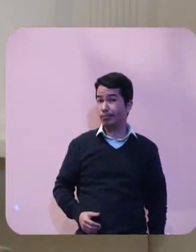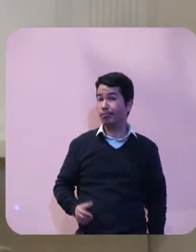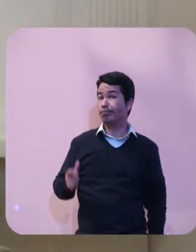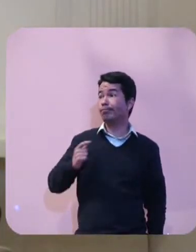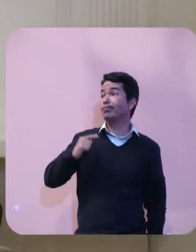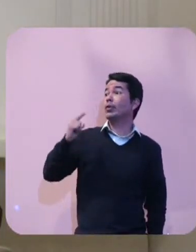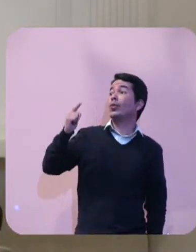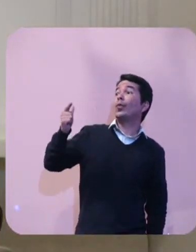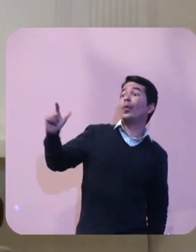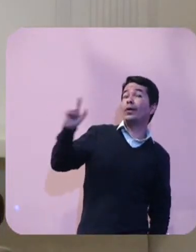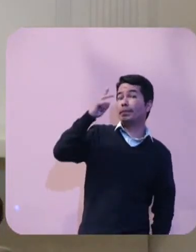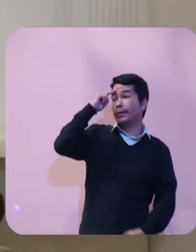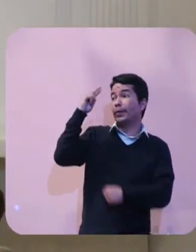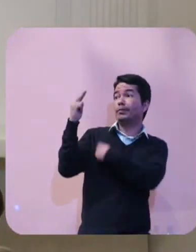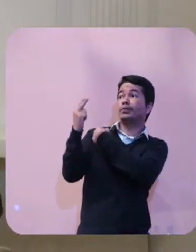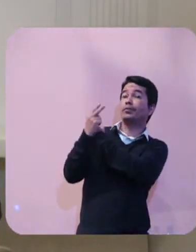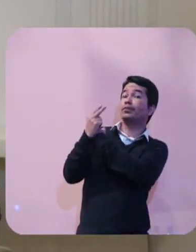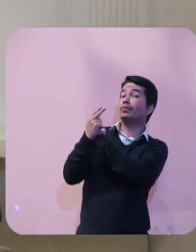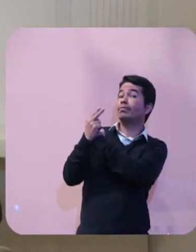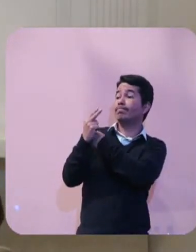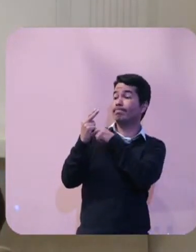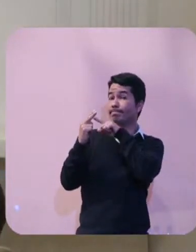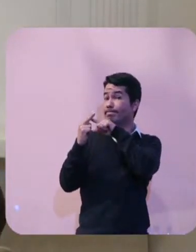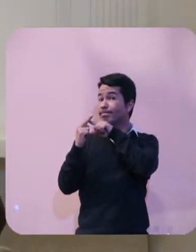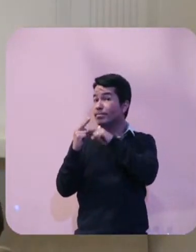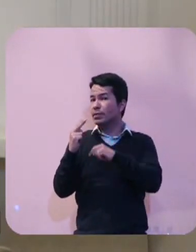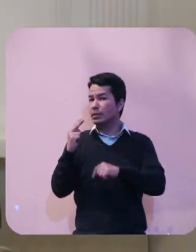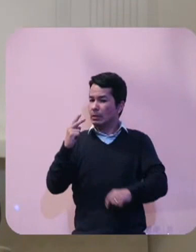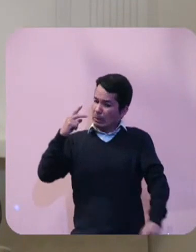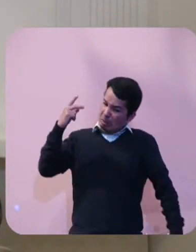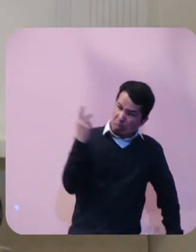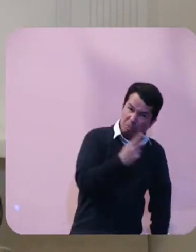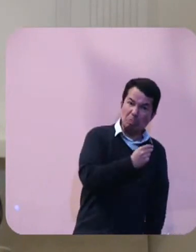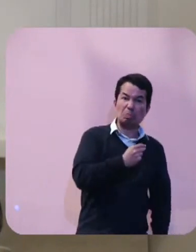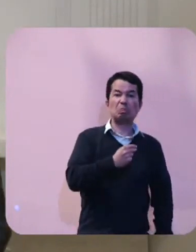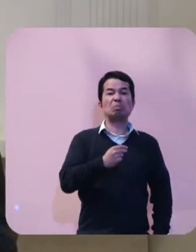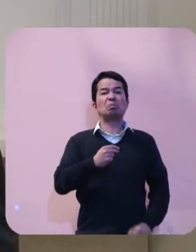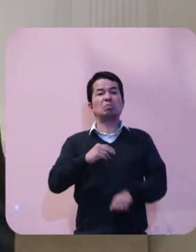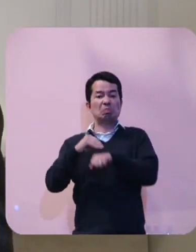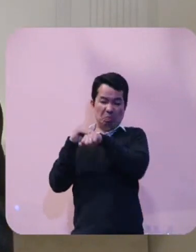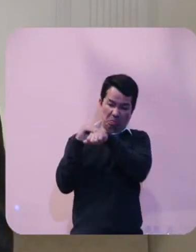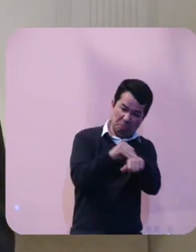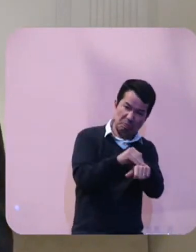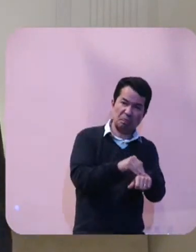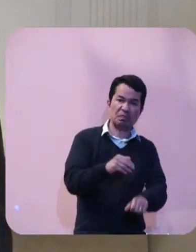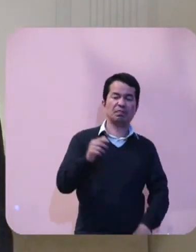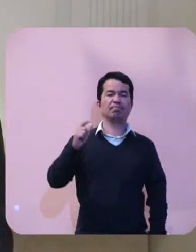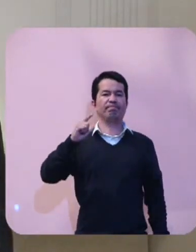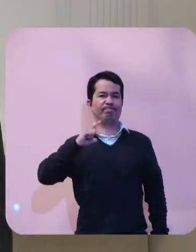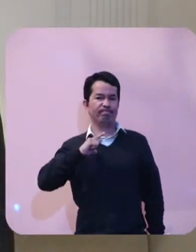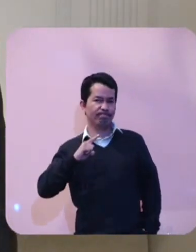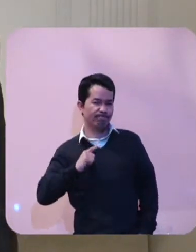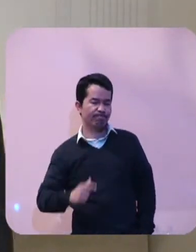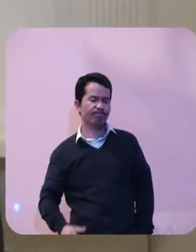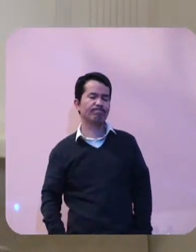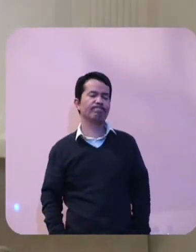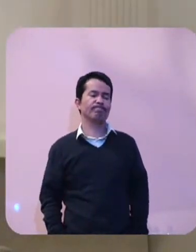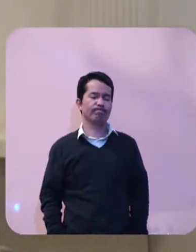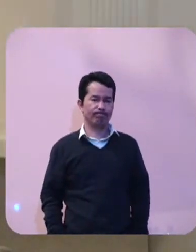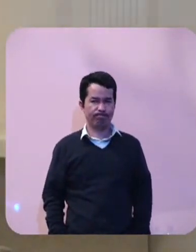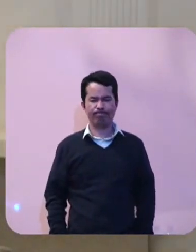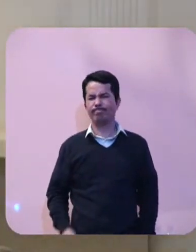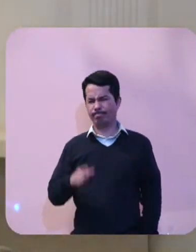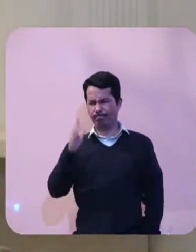que nem sempre será da maneira correta e abençoadora. E eu sei que muitas famílias têm